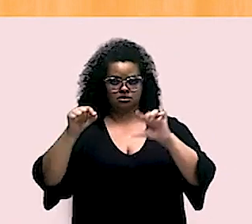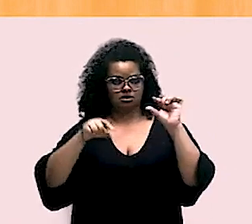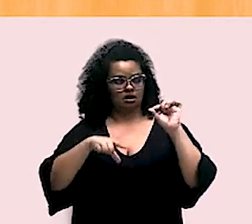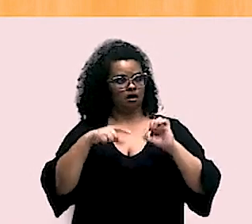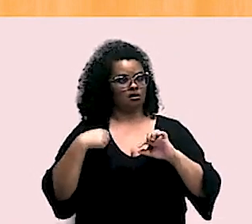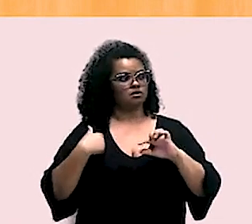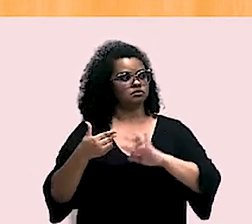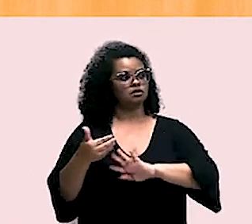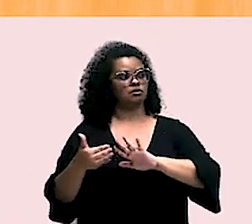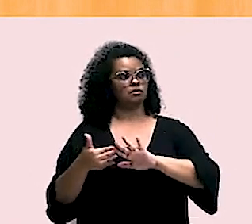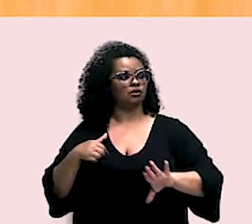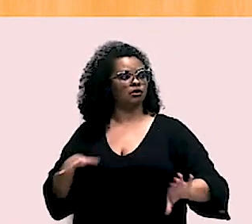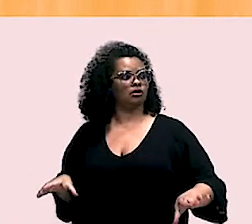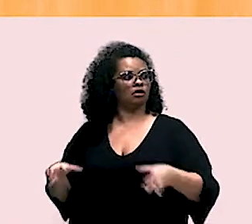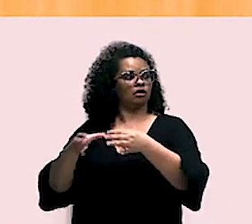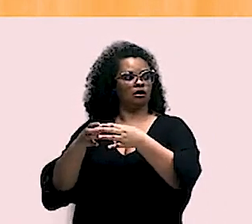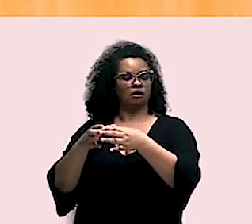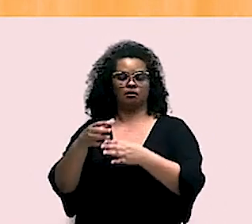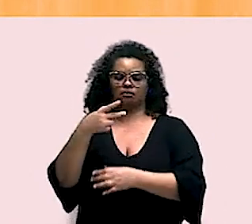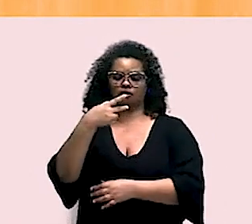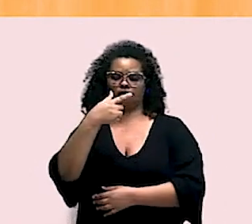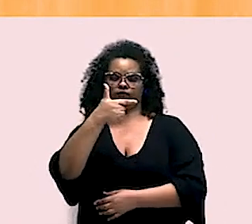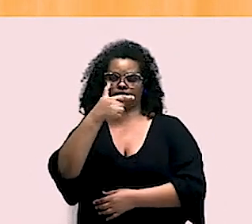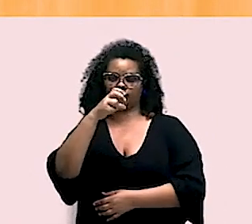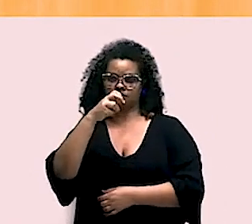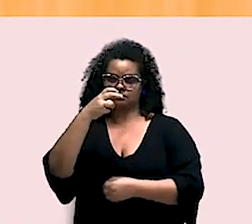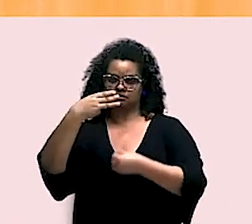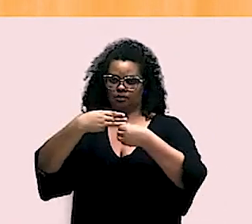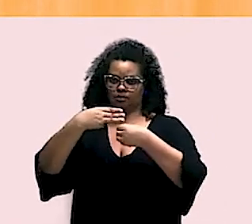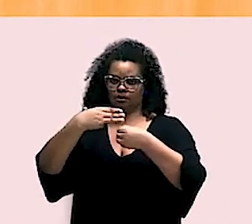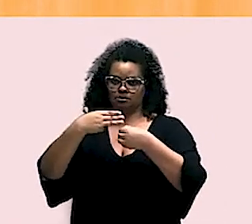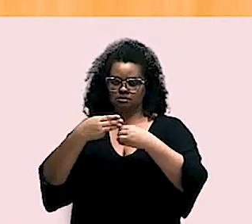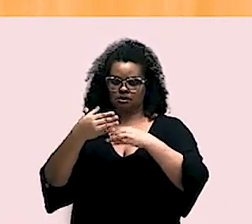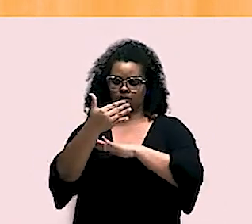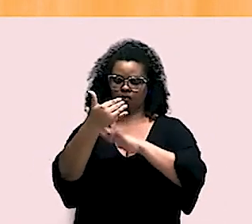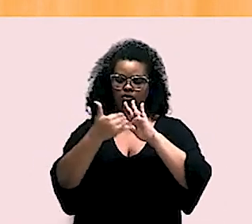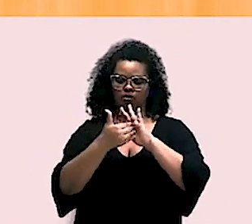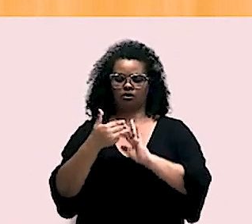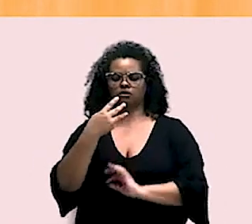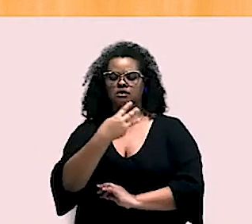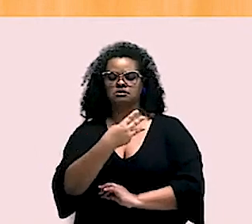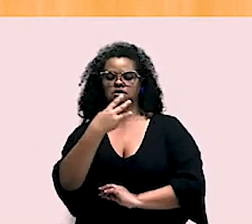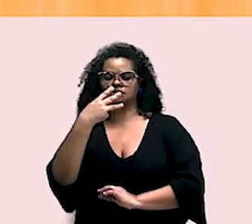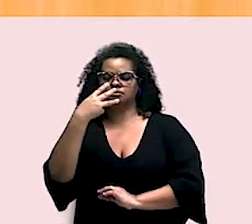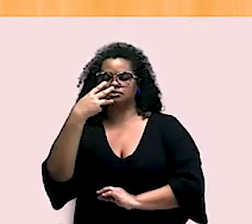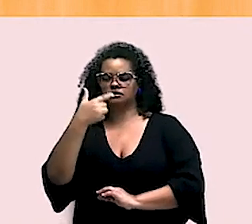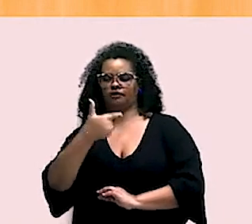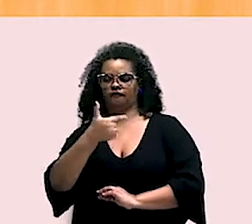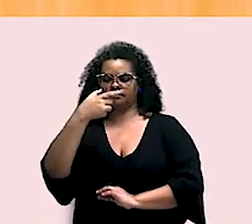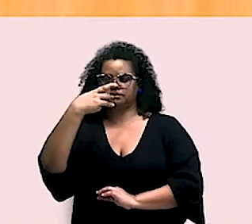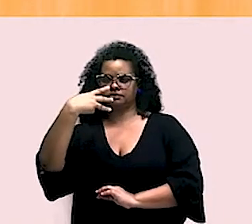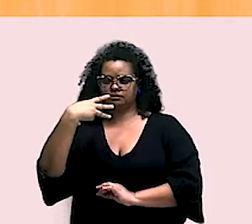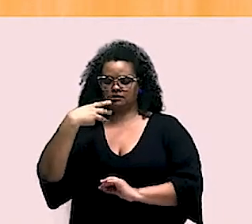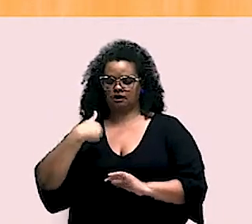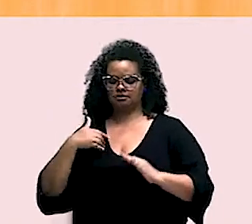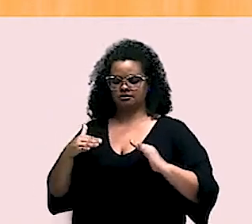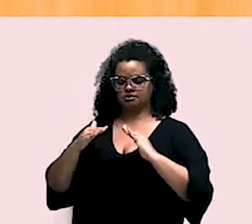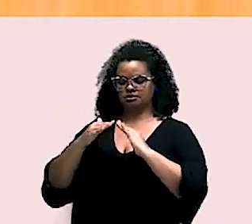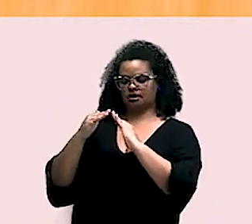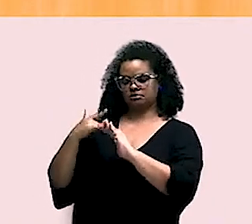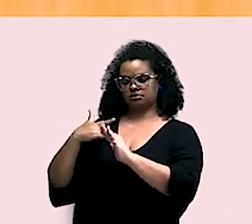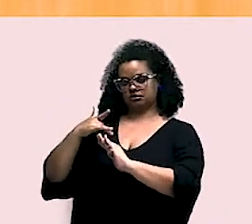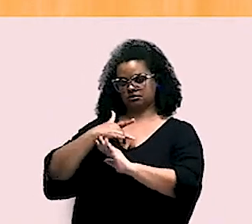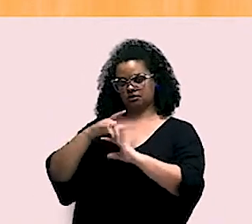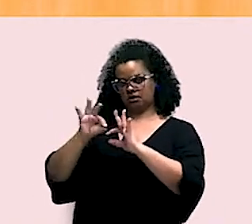equipe. Ao todo, foram inspecionadas, né, vistoriadas 323 unidades de saúde da família,